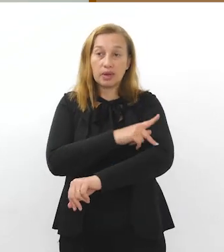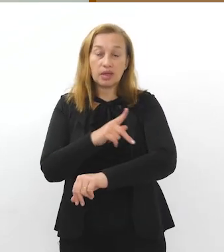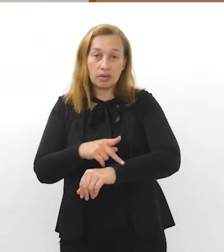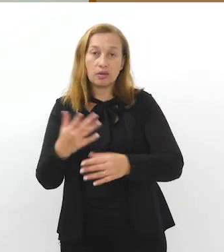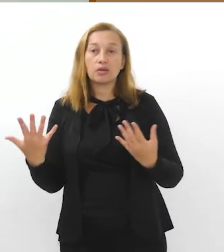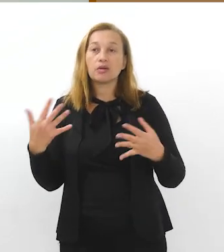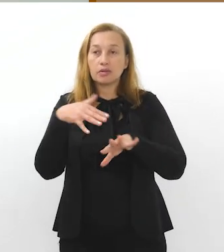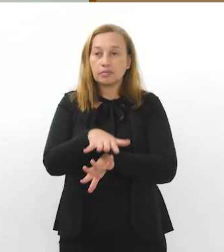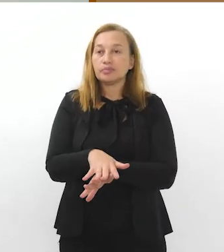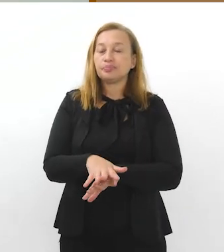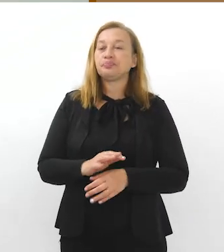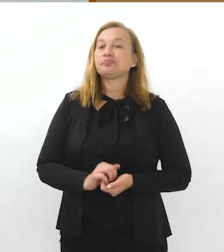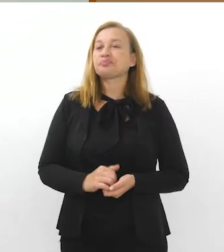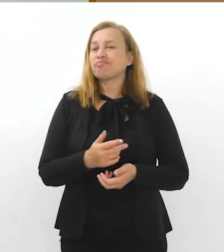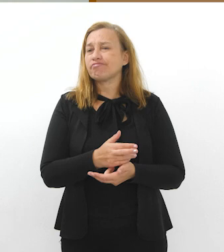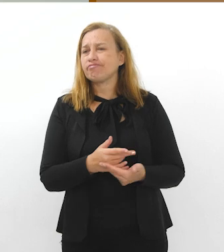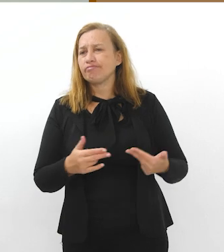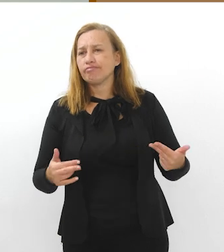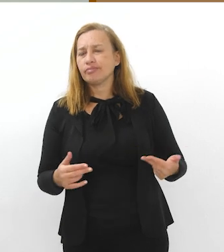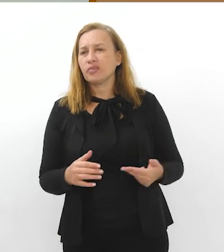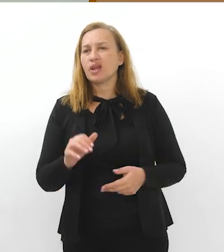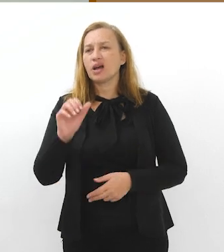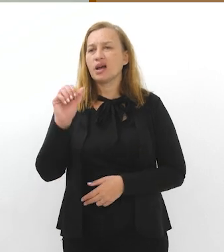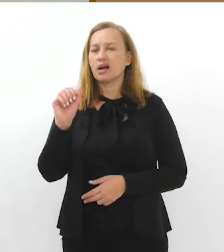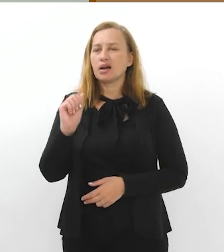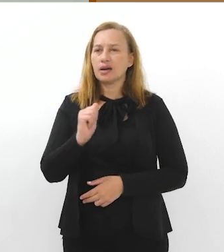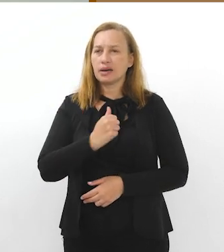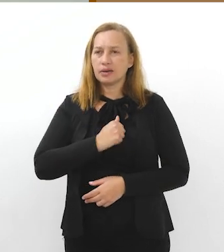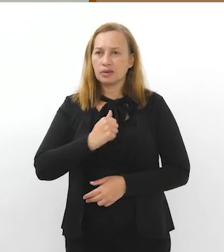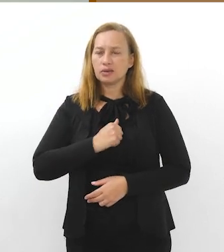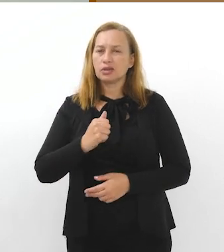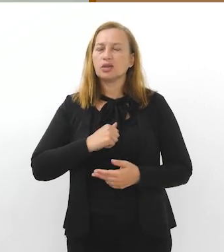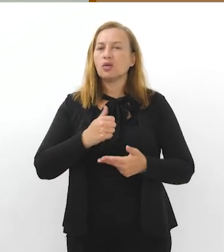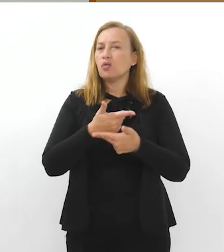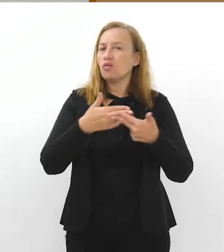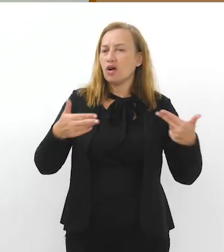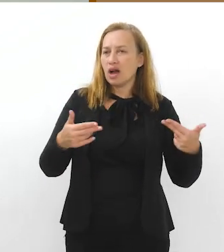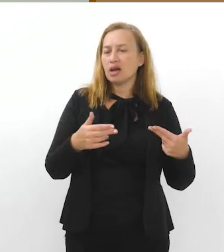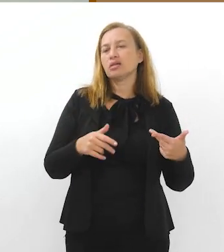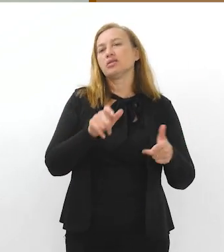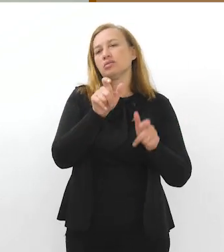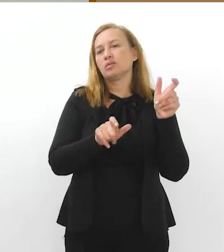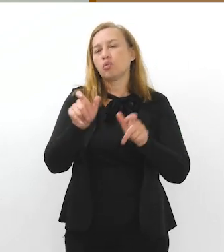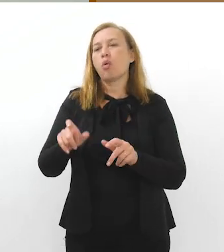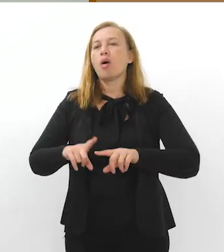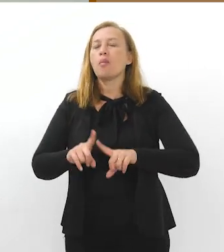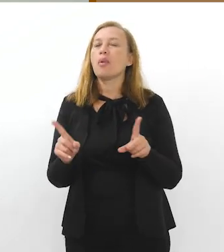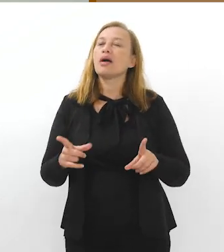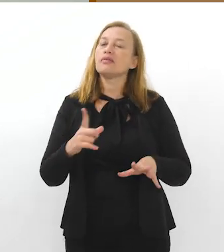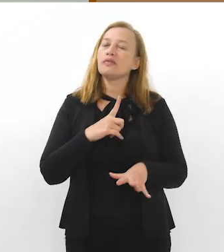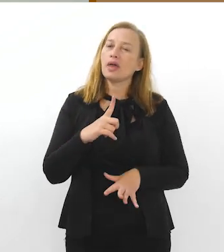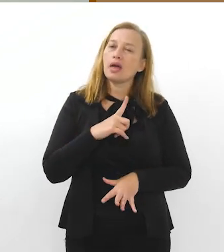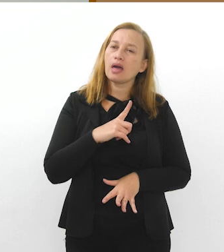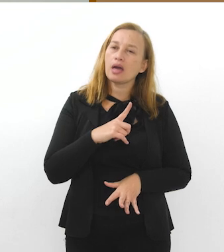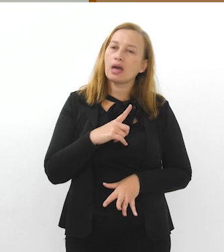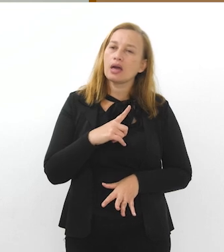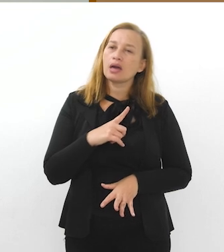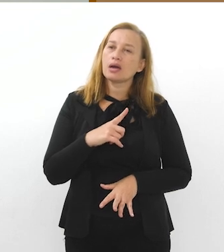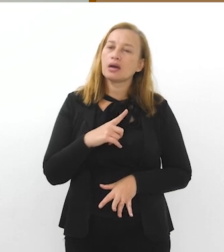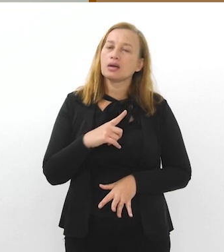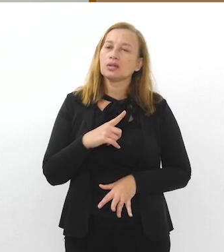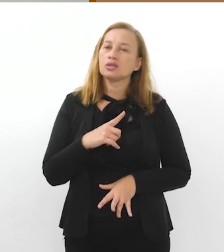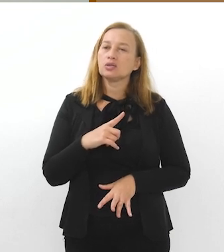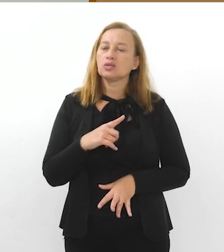são inclusivos. Eu participo de muita antologia também, né, com vários autores. Mas tem um sobre